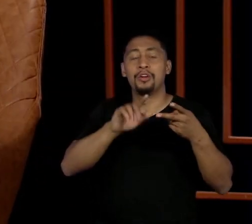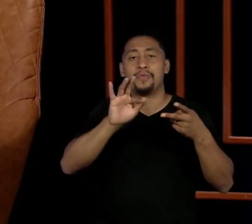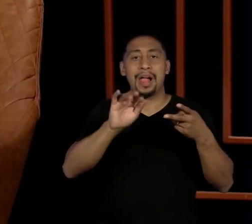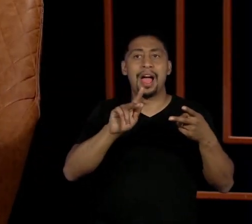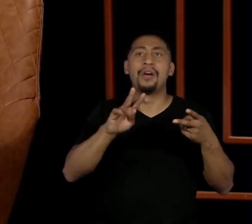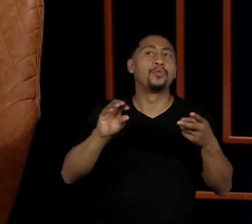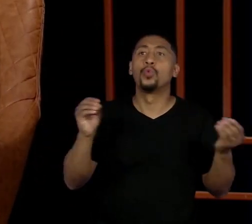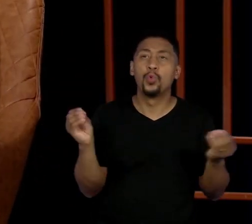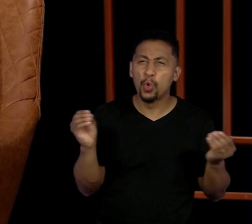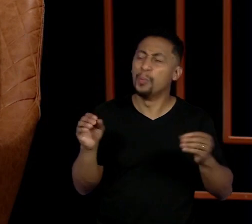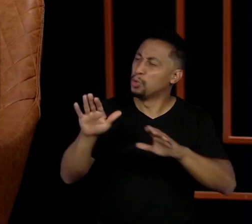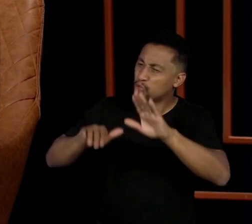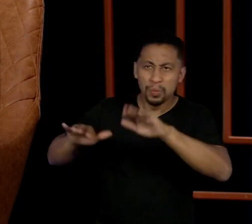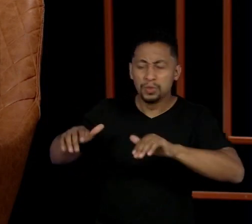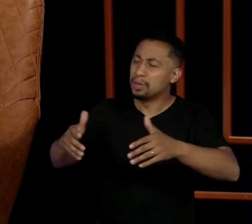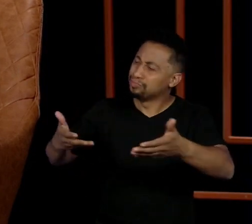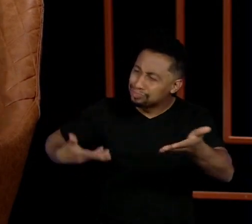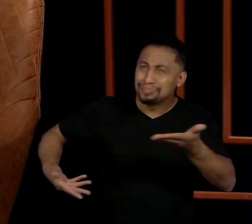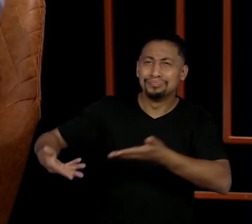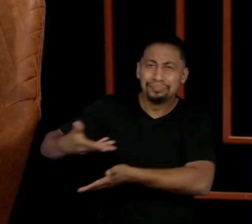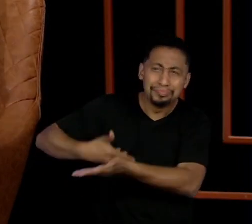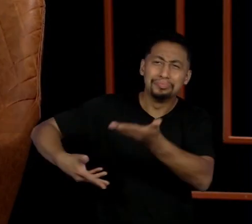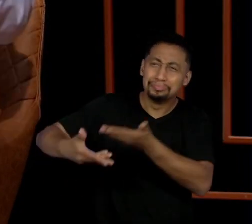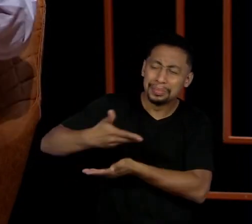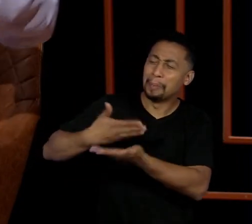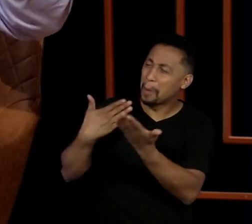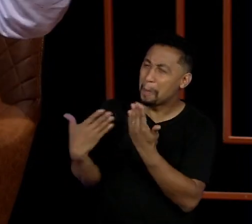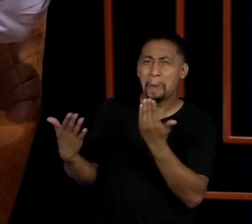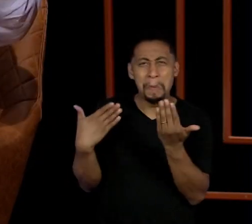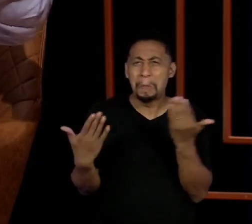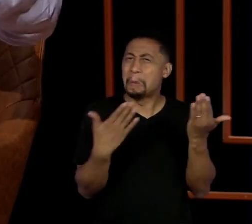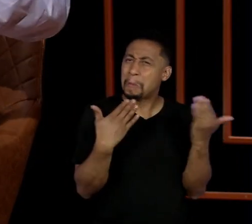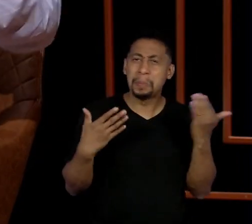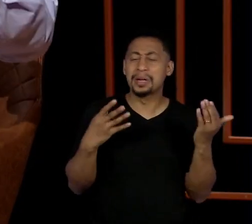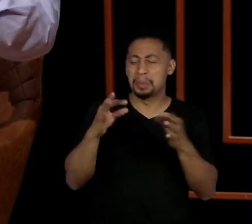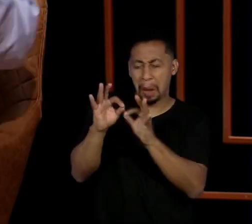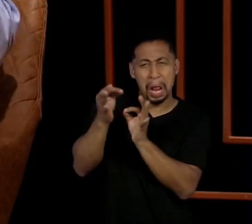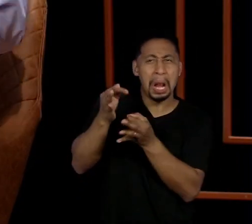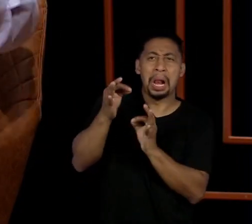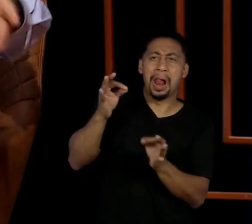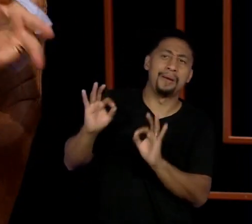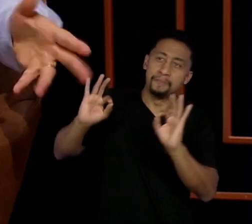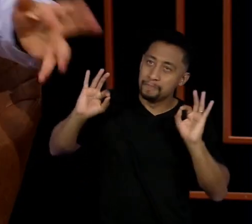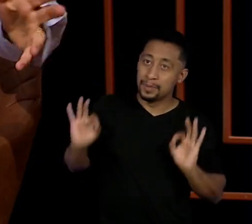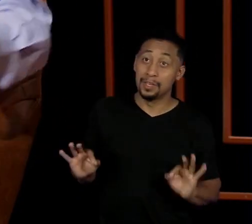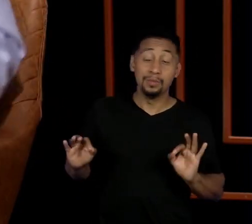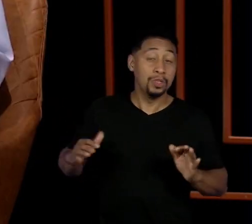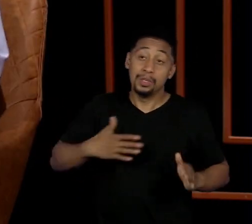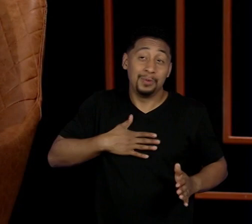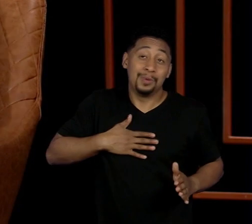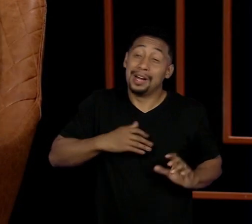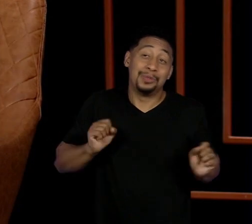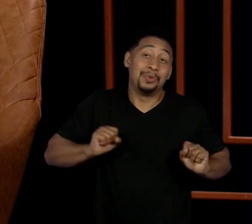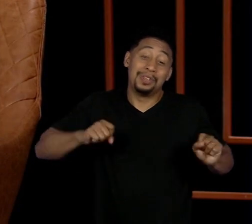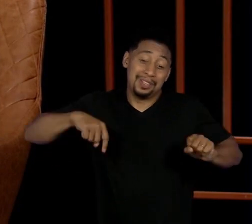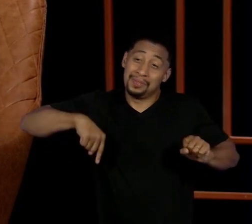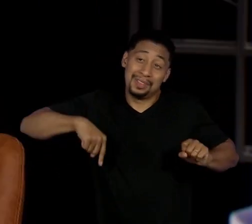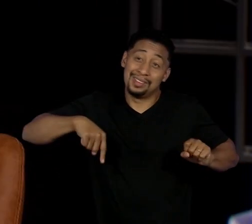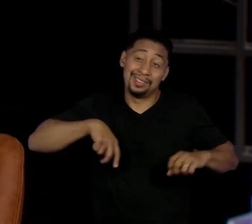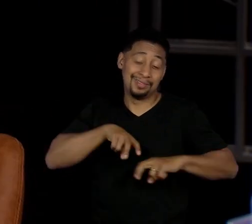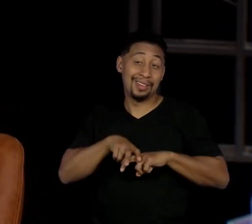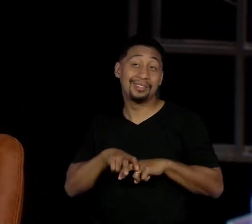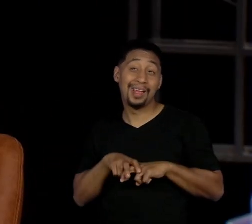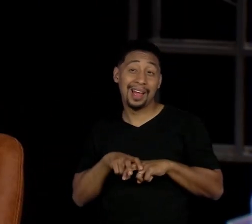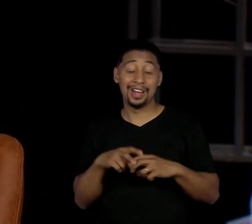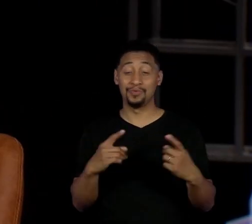alugo mesmo. Alugo mesmo. Não é um programa assim, com esse cenário tão bonito. Eu alugo ali no lanche. E você citou